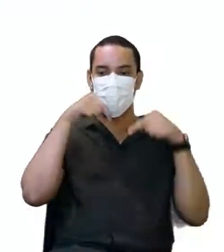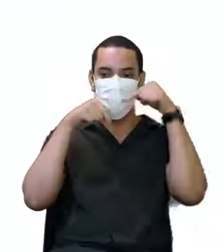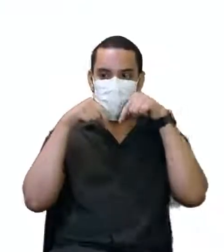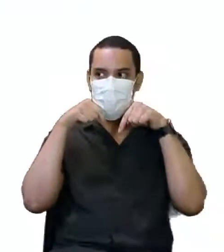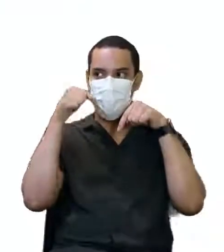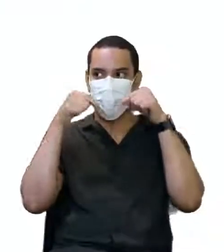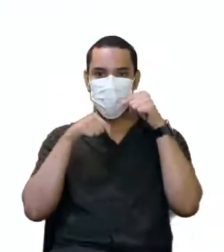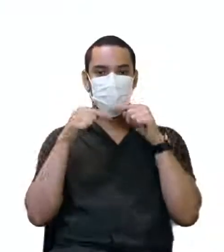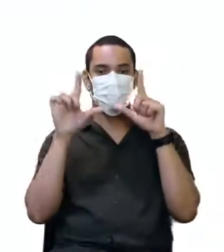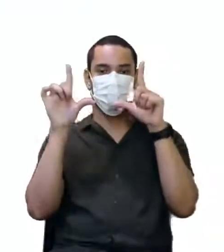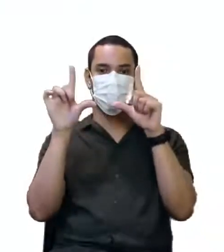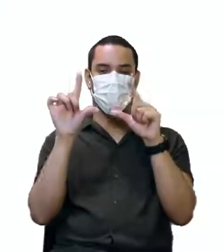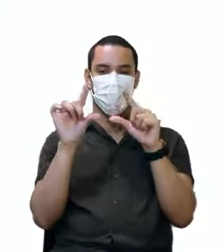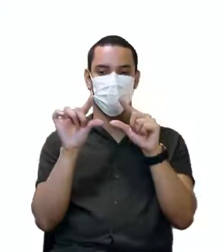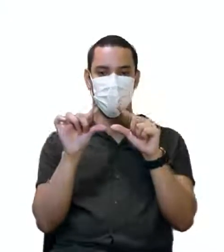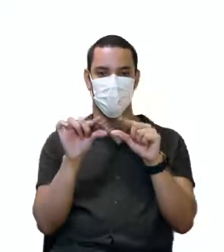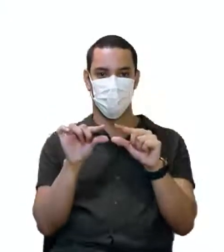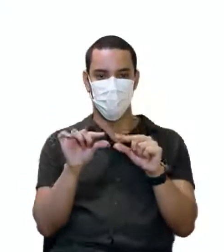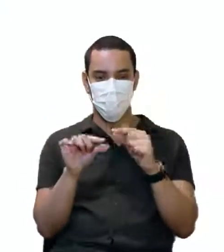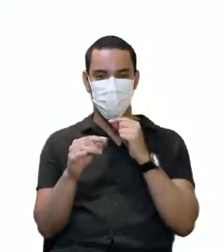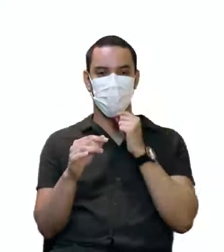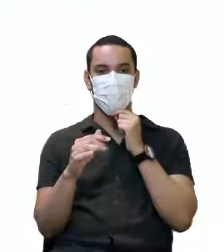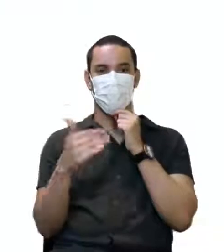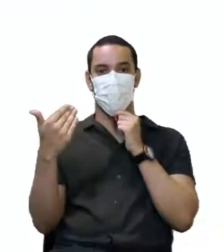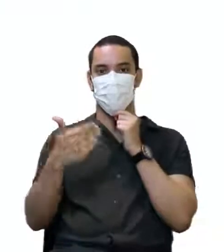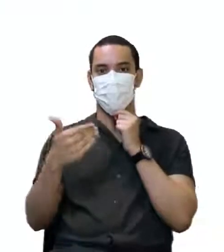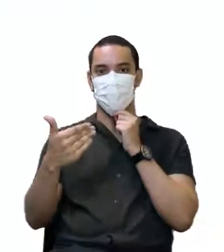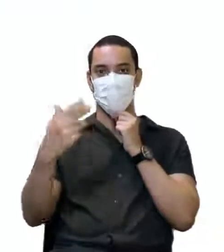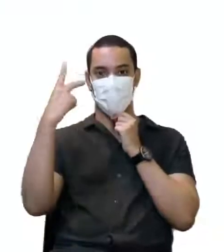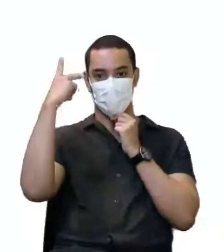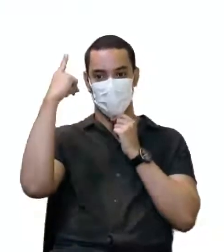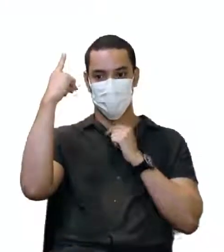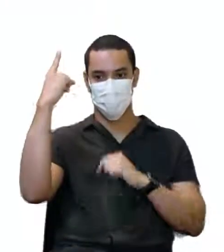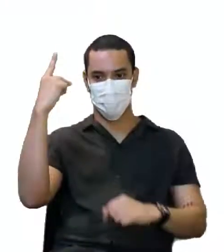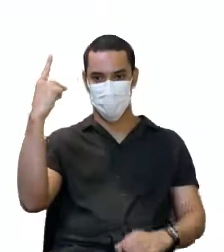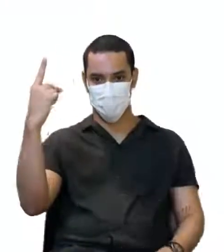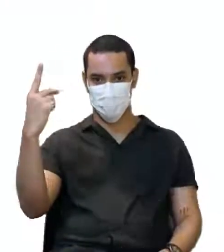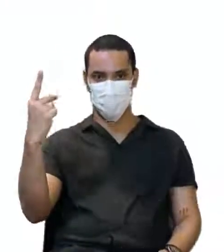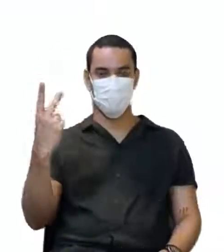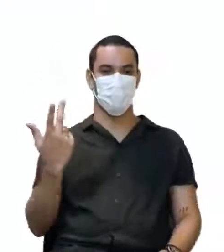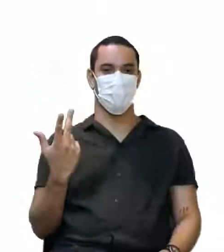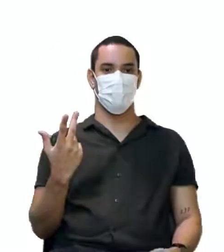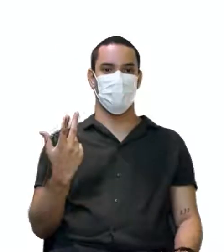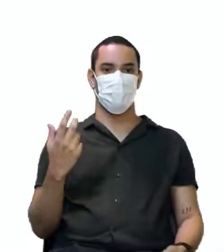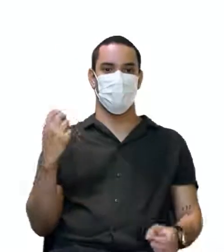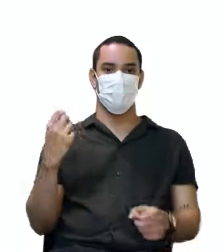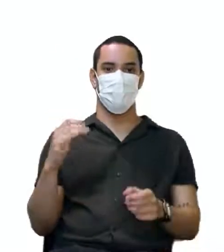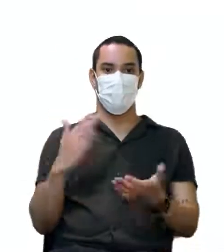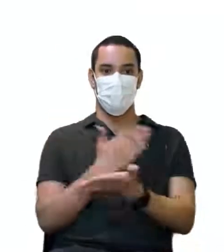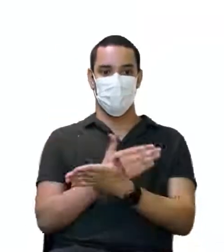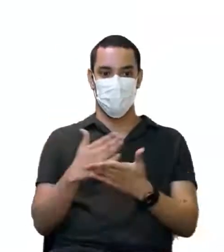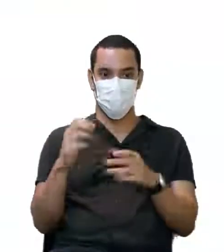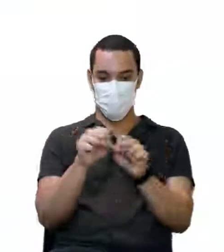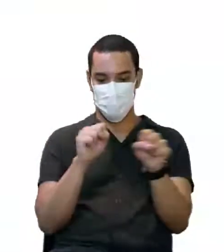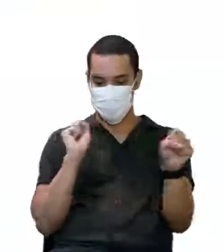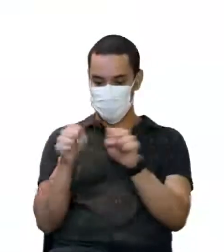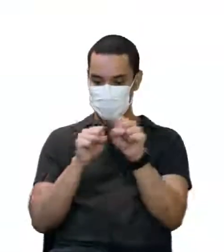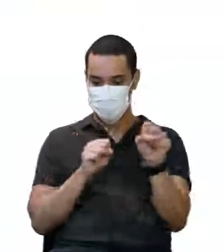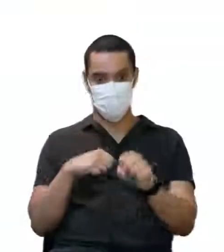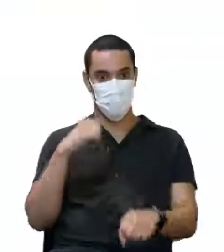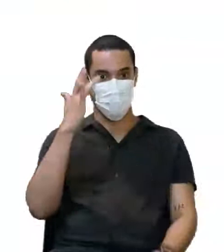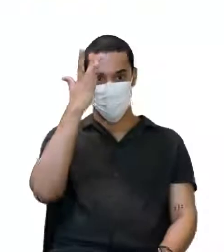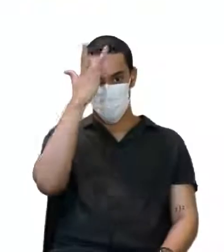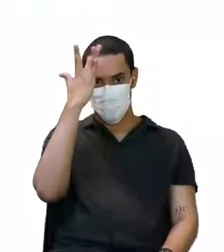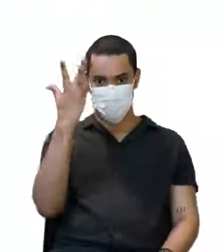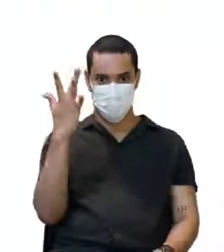tá? Foram regredindo, foram normalizando, eles construindo objetos que conseguiam rasgar mais